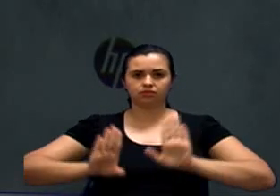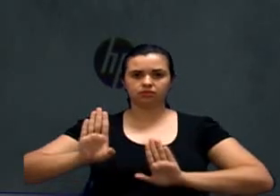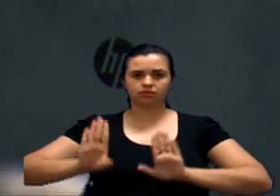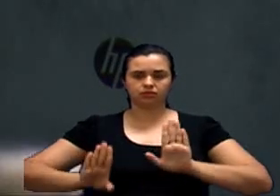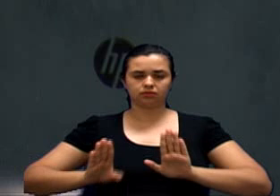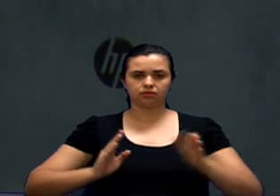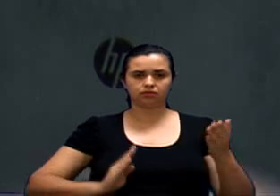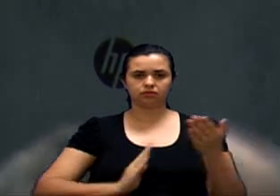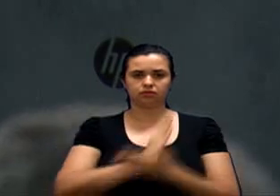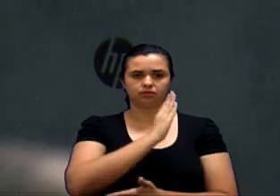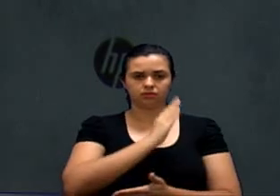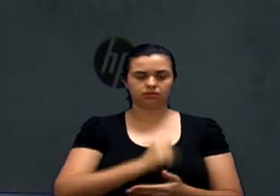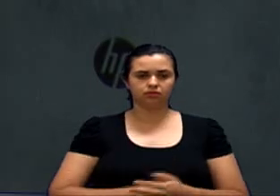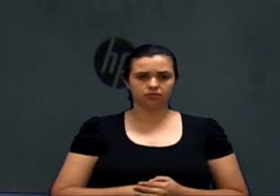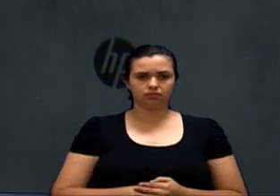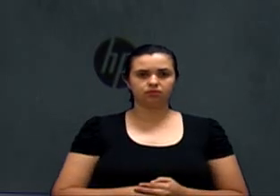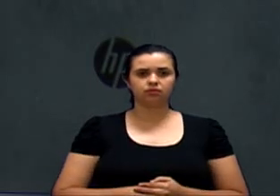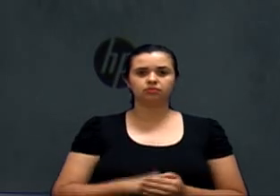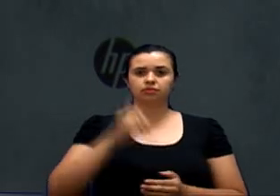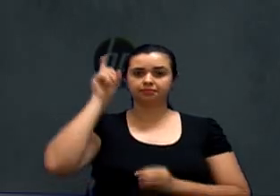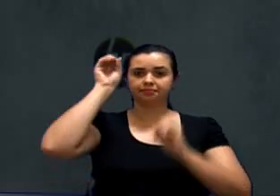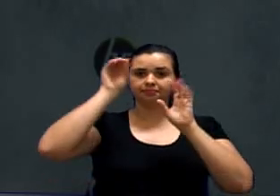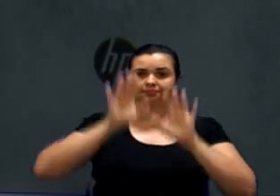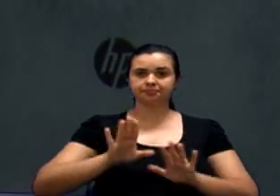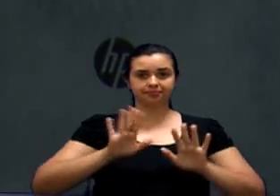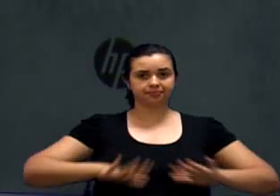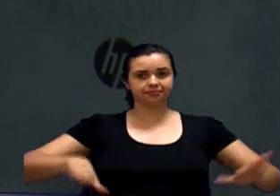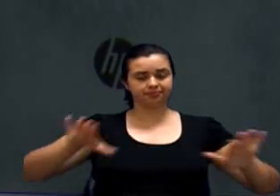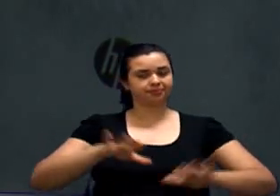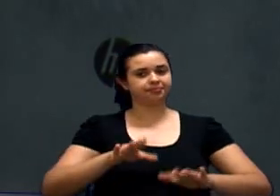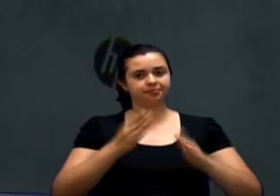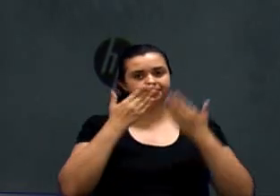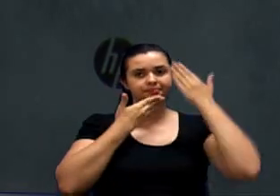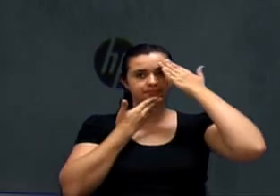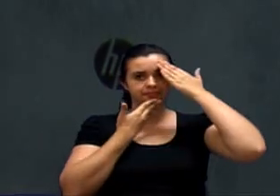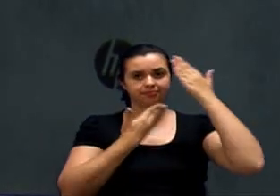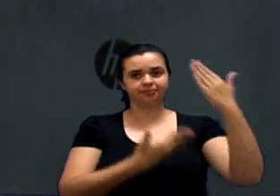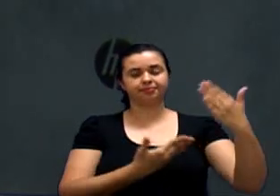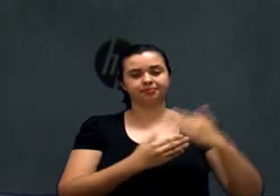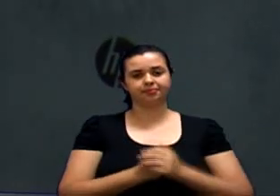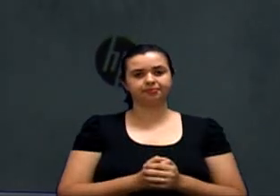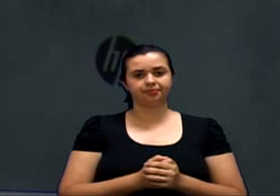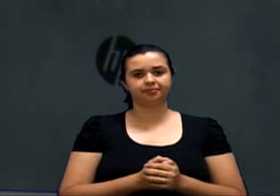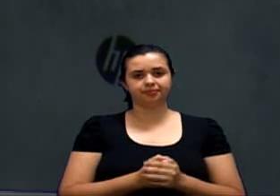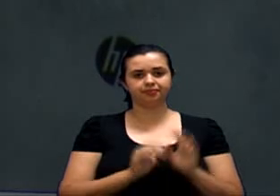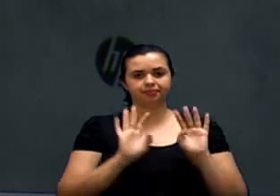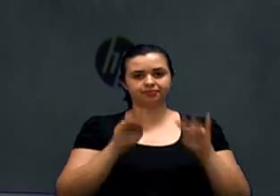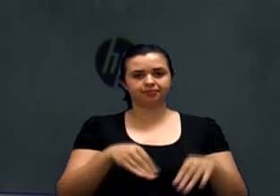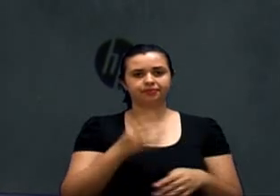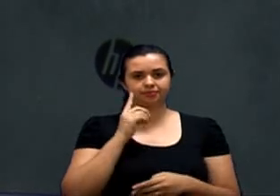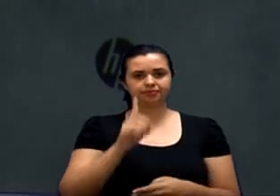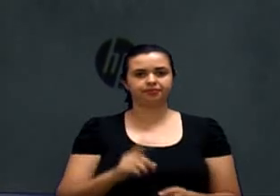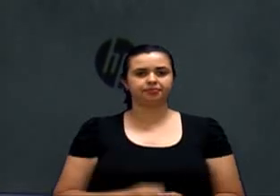se manifestar, aprovado. Que Deus abençoe a todos. Muito obrigado e bom final de dia a todos.